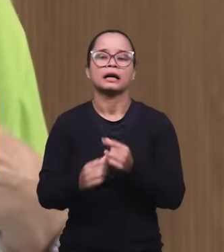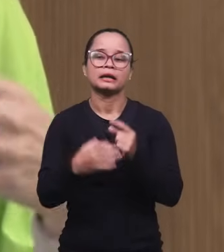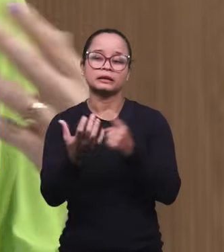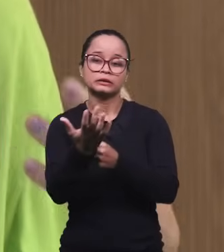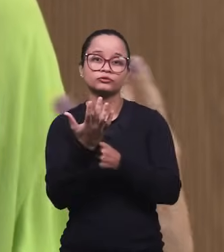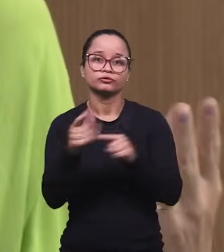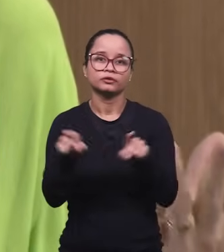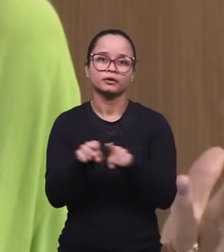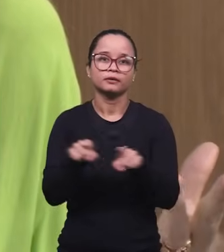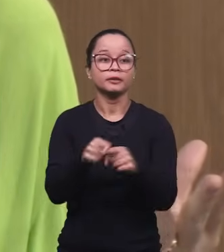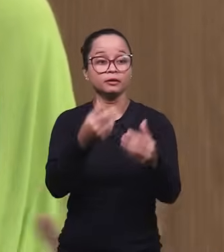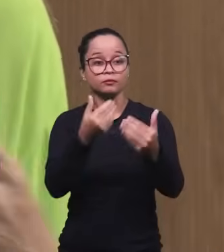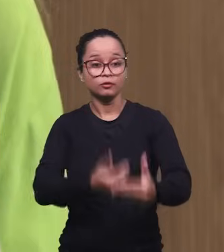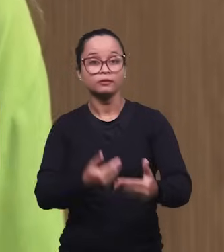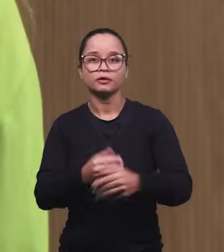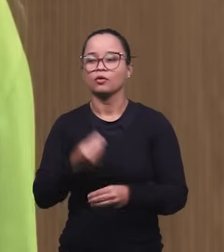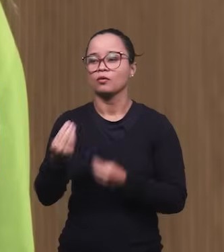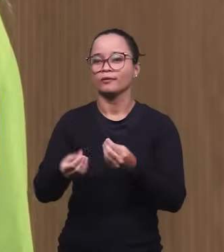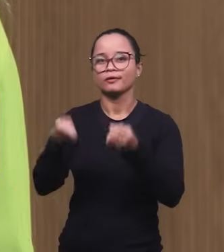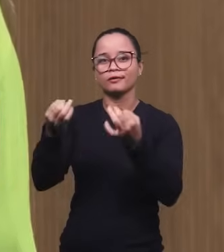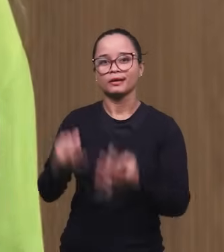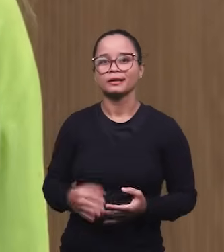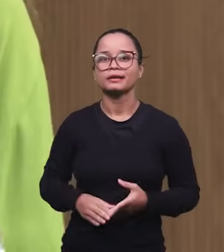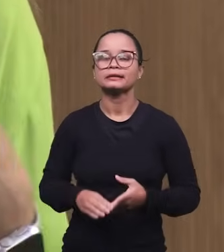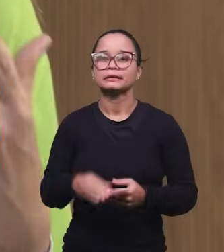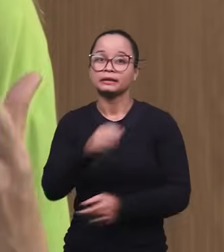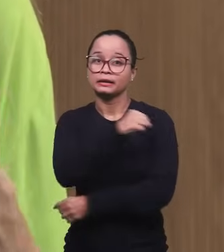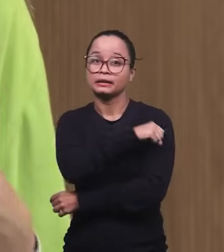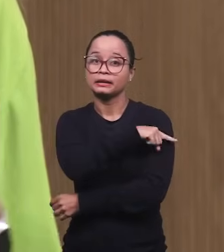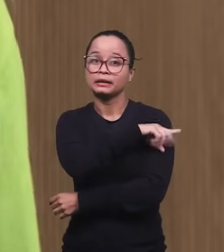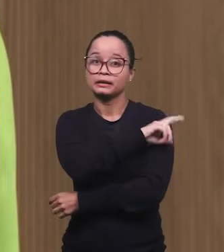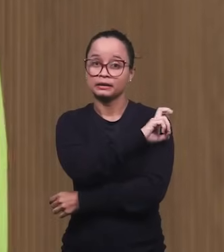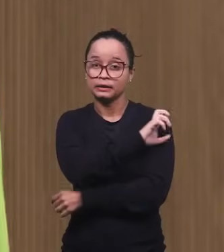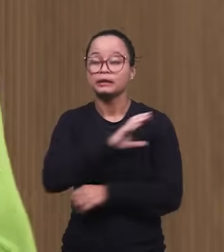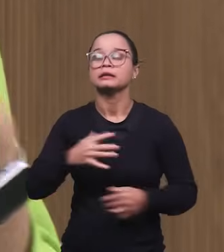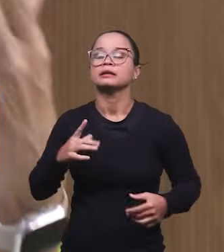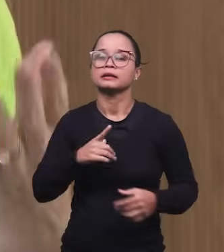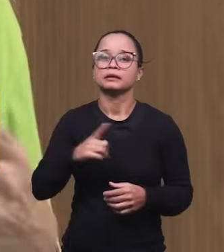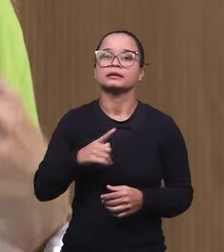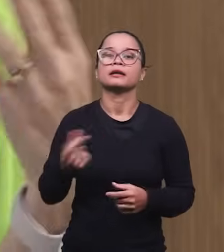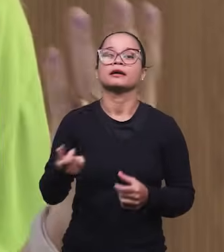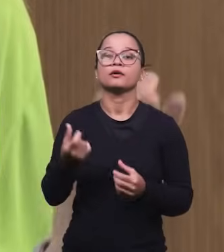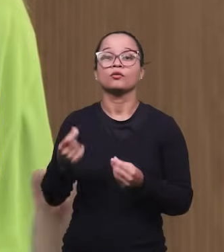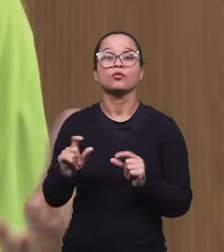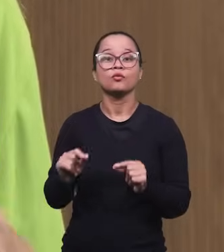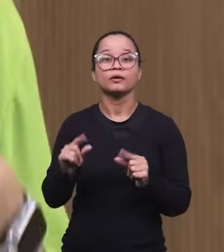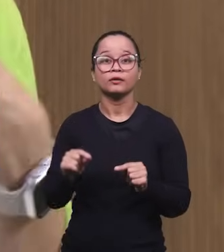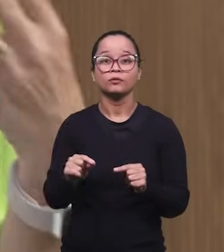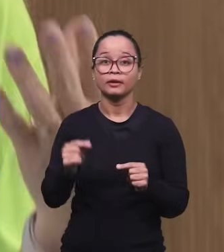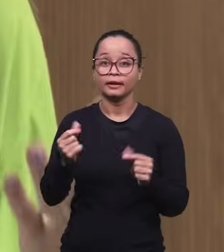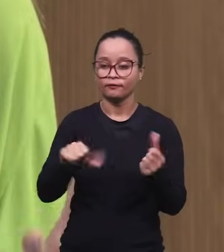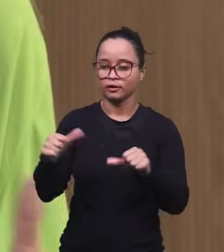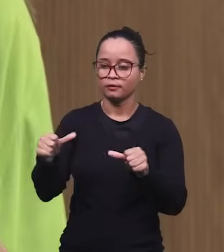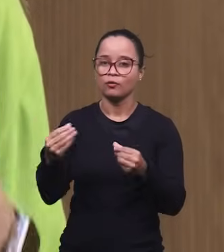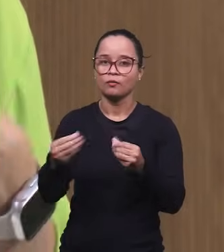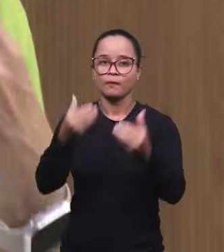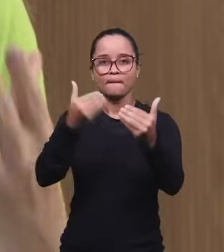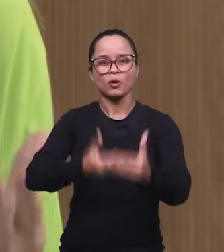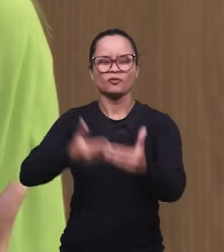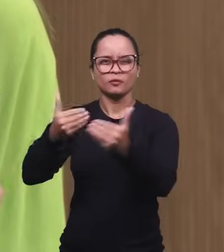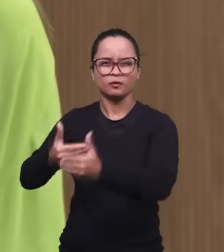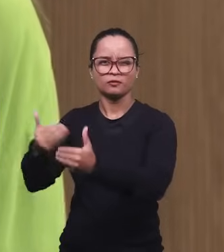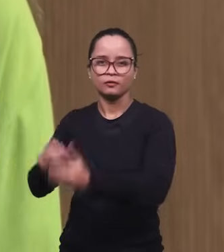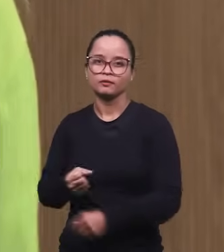na questão das avaliações. Como vocês falaram, né, no ensino fundamental, já com o instrumento avaliativo do ensino fundamental são as provas,